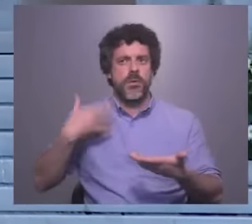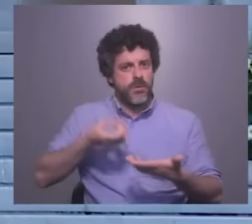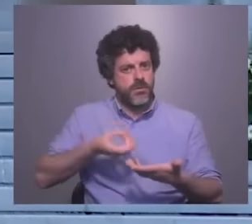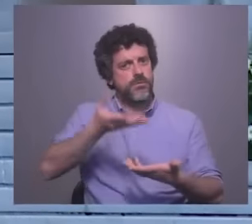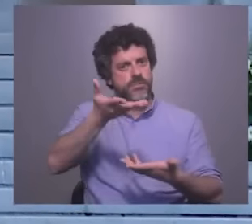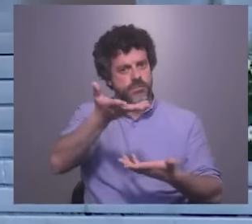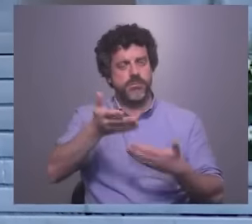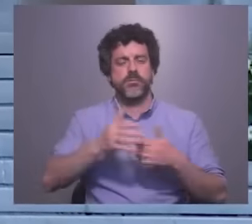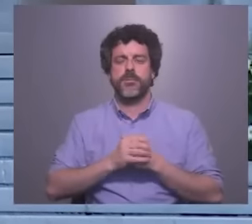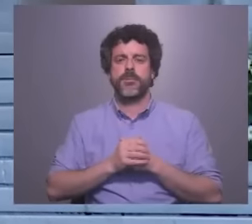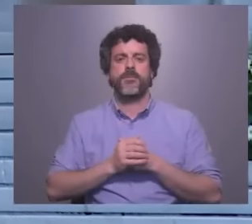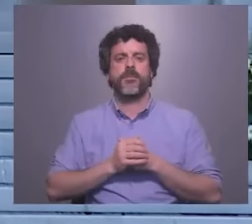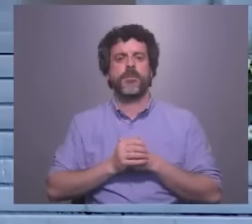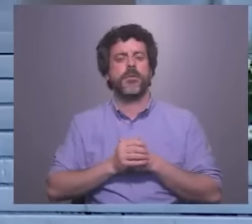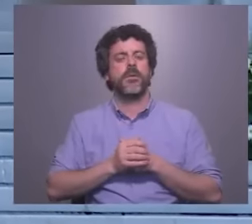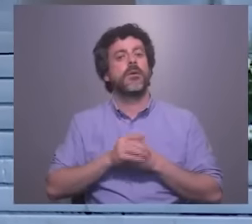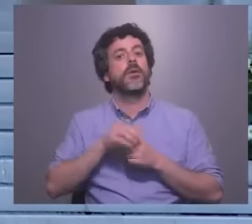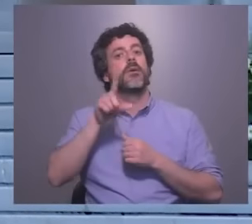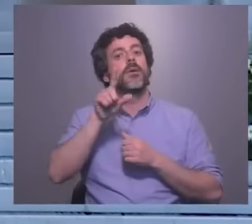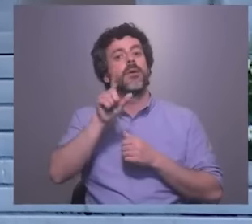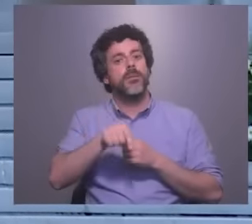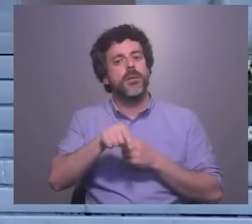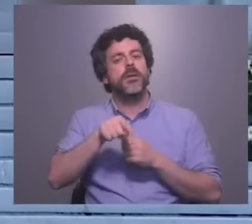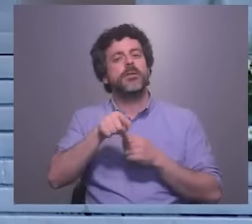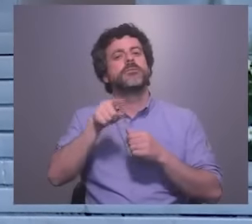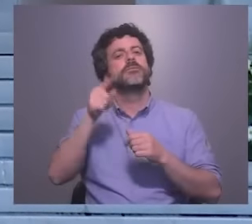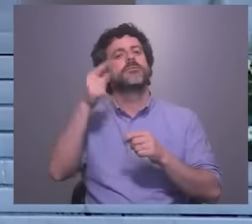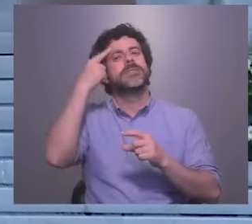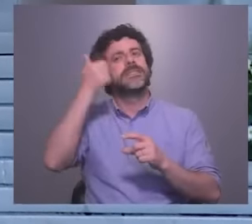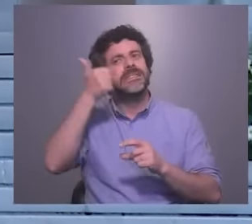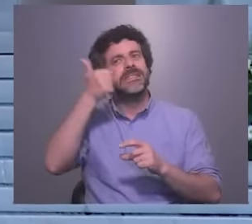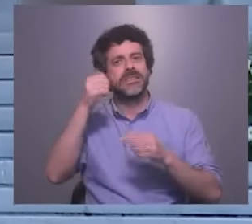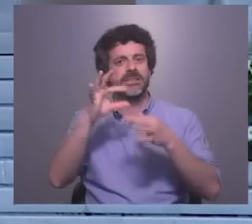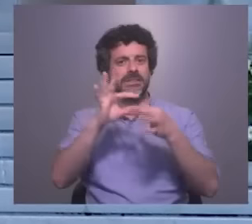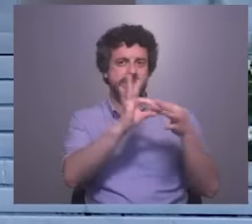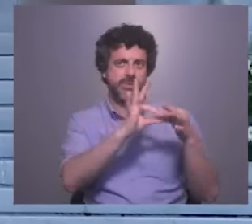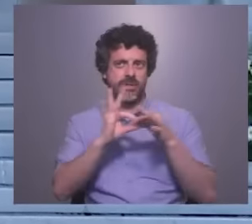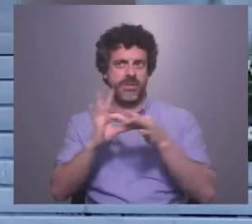Procedei com toda a humildade, mansidão e paciência.